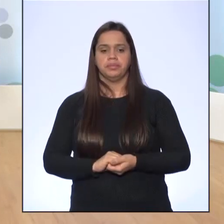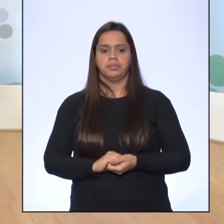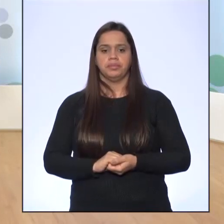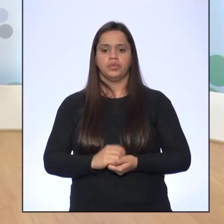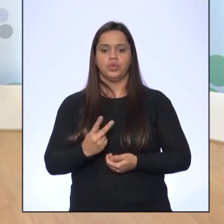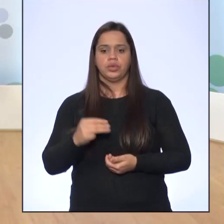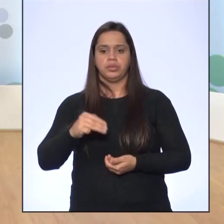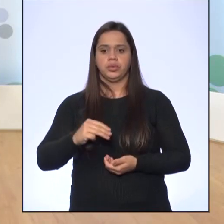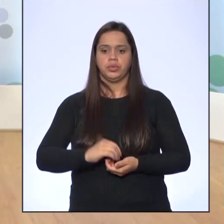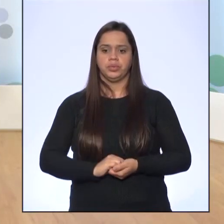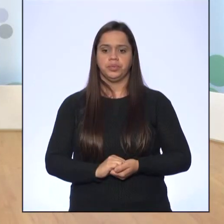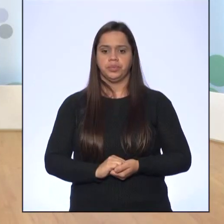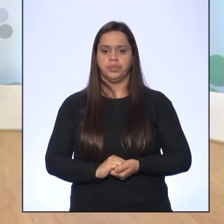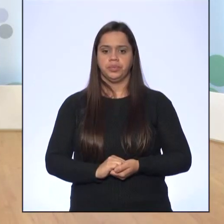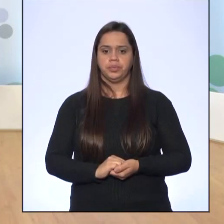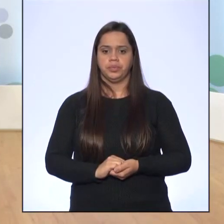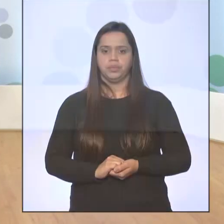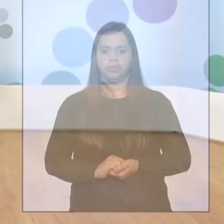Dois minutinhos.